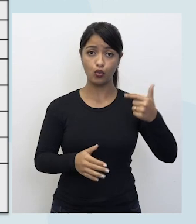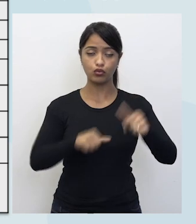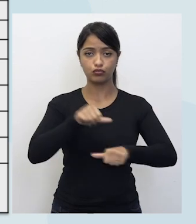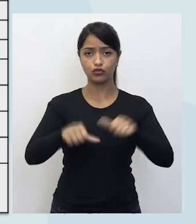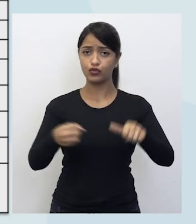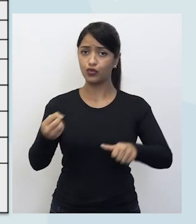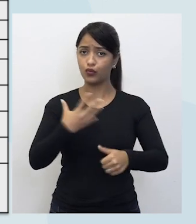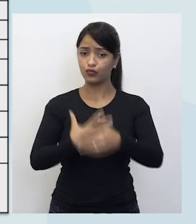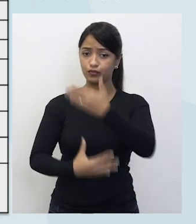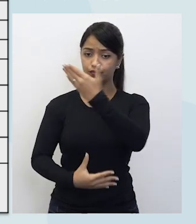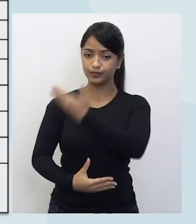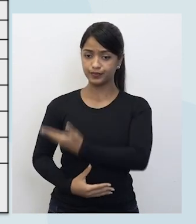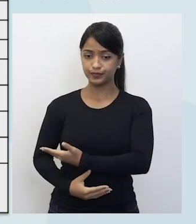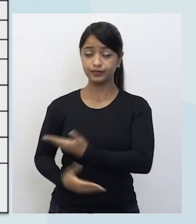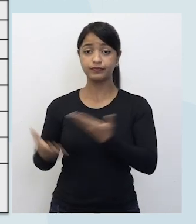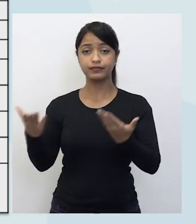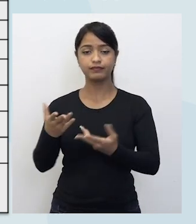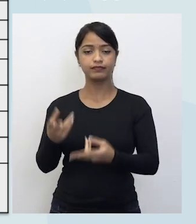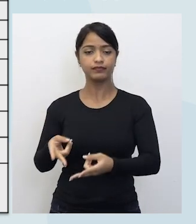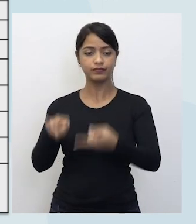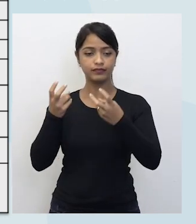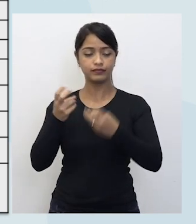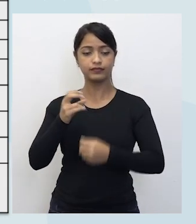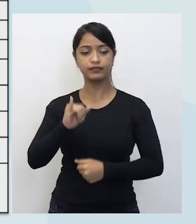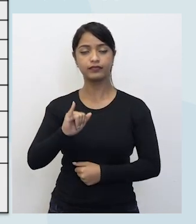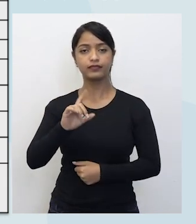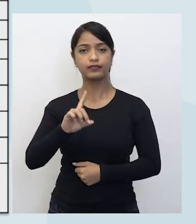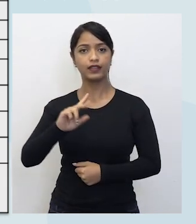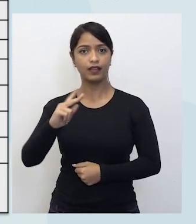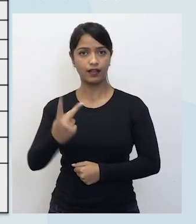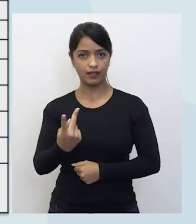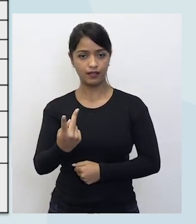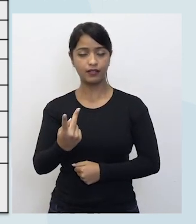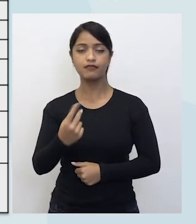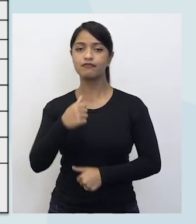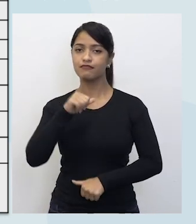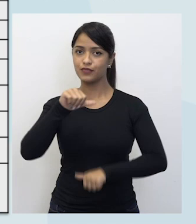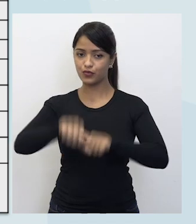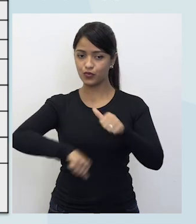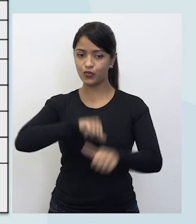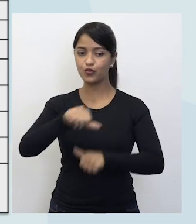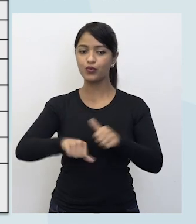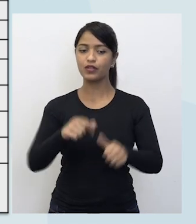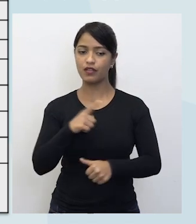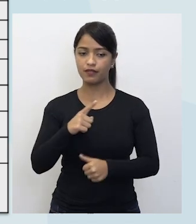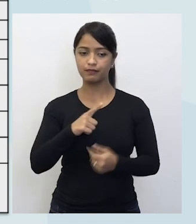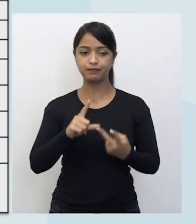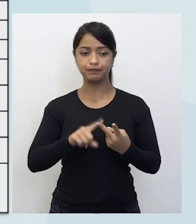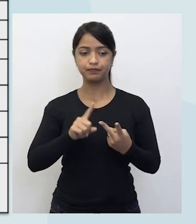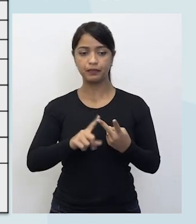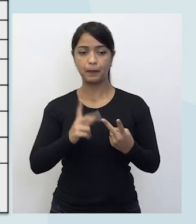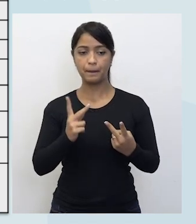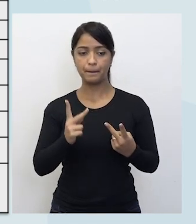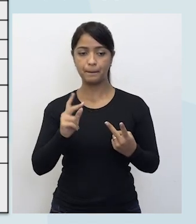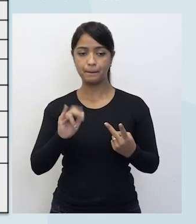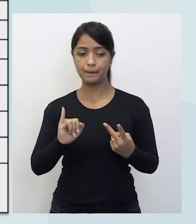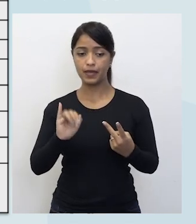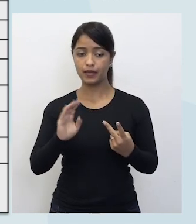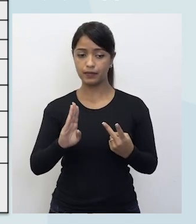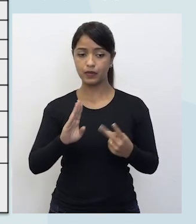disso, a gente pode olhar ali o IDH, né? A gente vê que já teve uma alteração, o PIB, né,